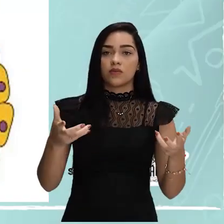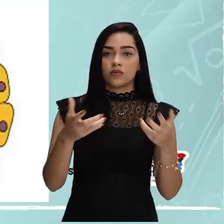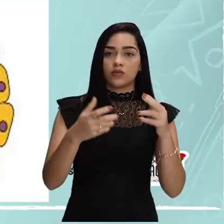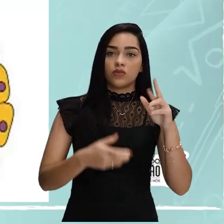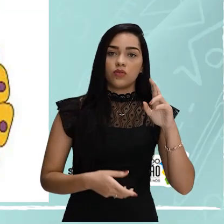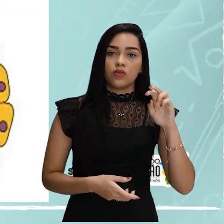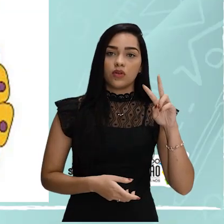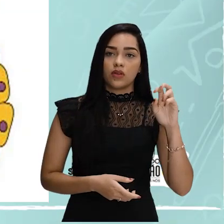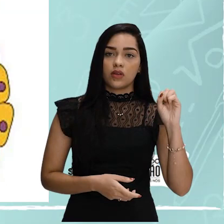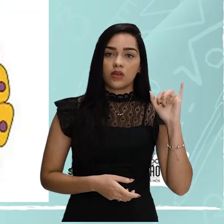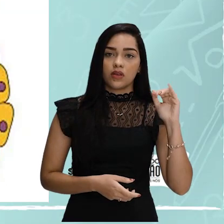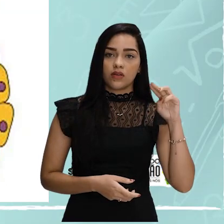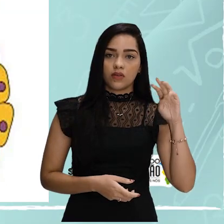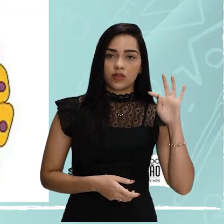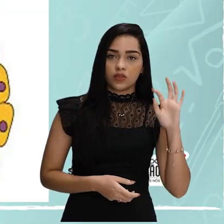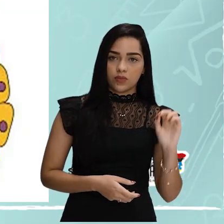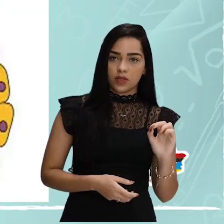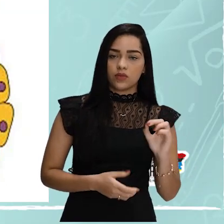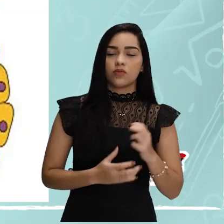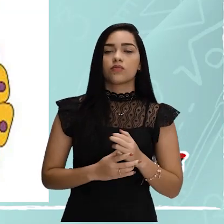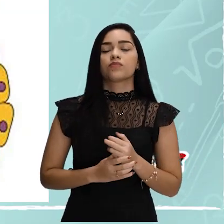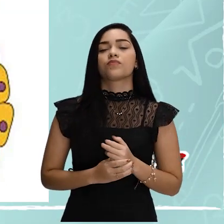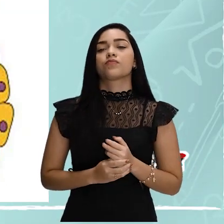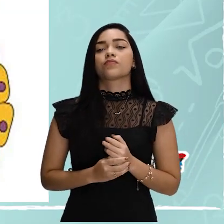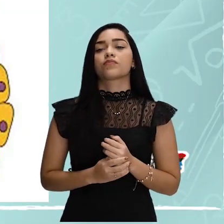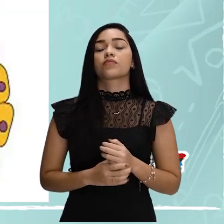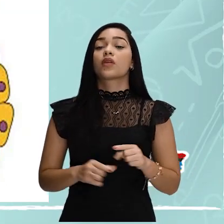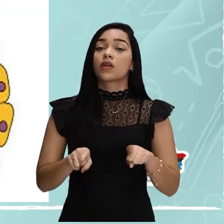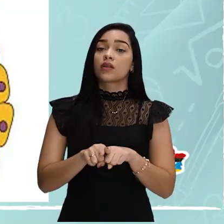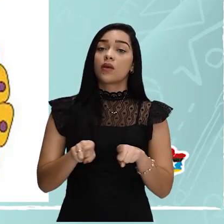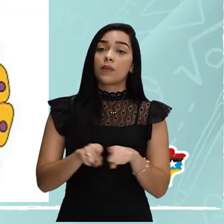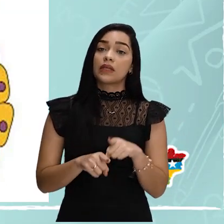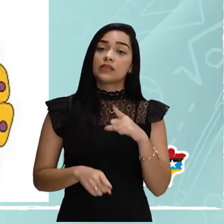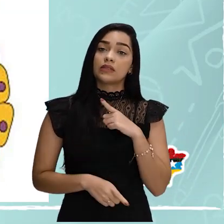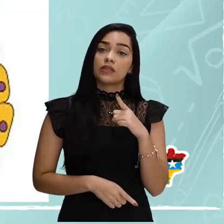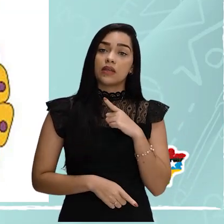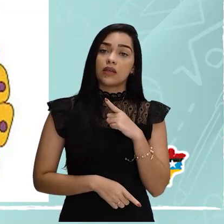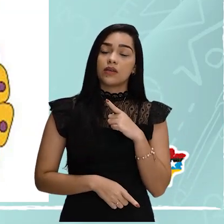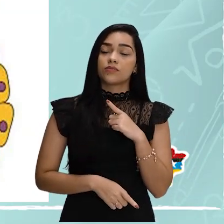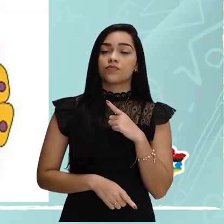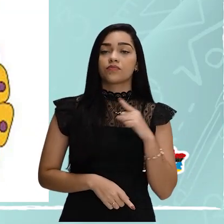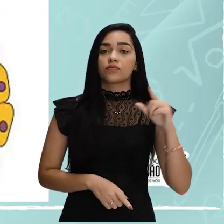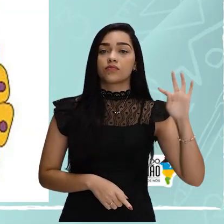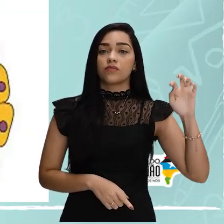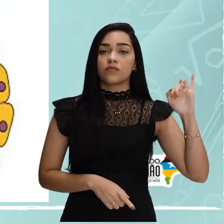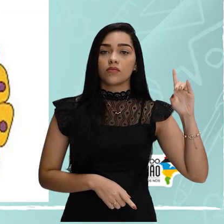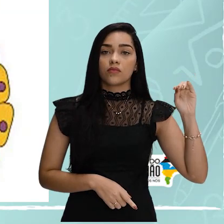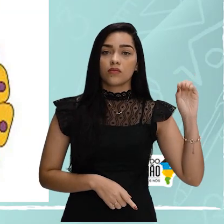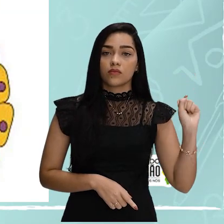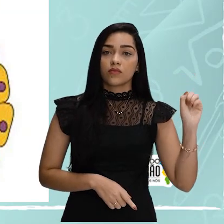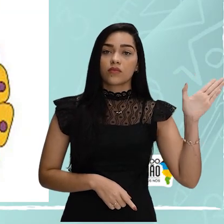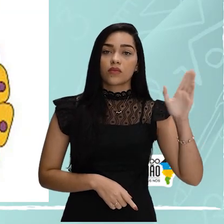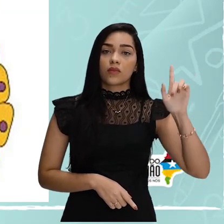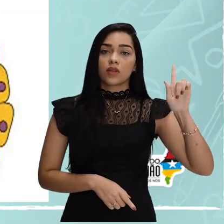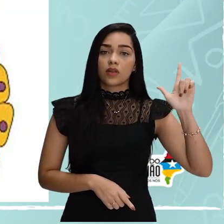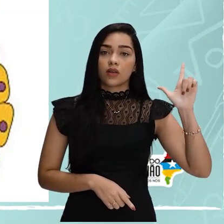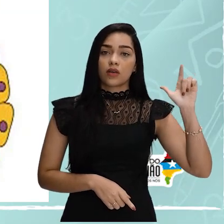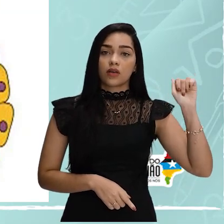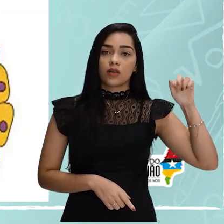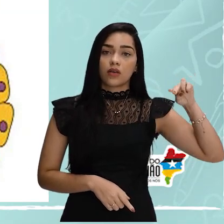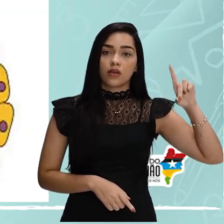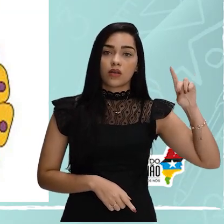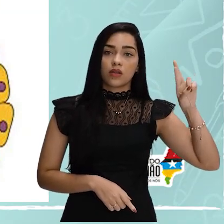revestimento, então são epitélios de revestimento, e os tecidos epiteliais glandulares, formam